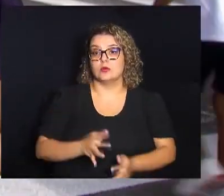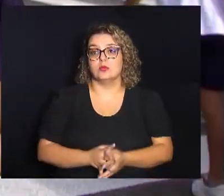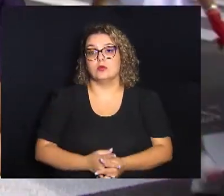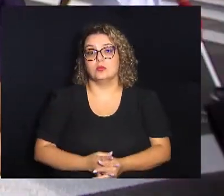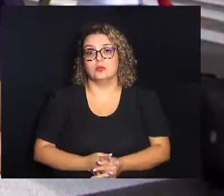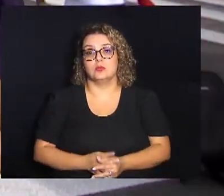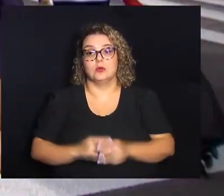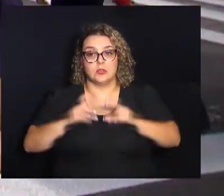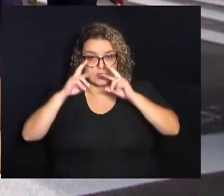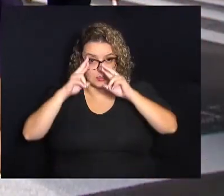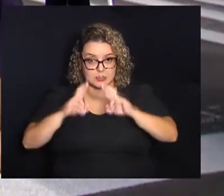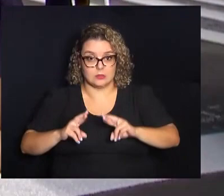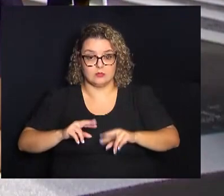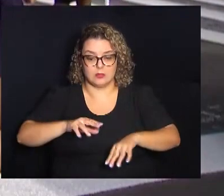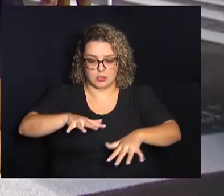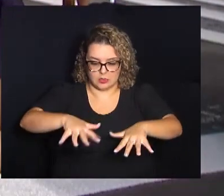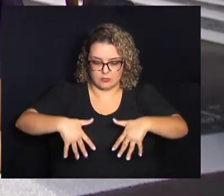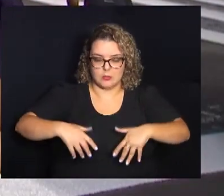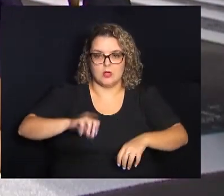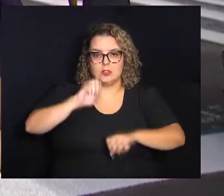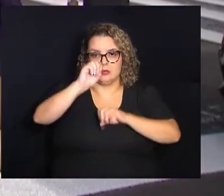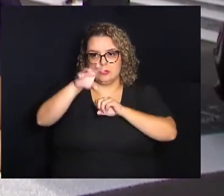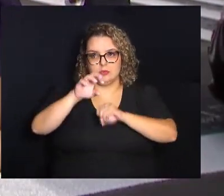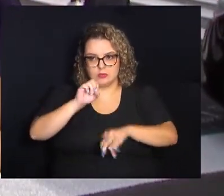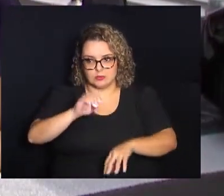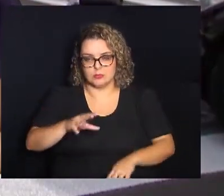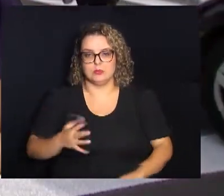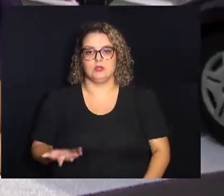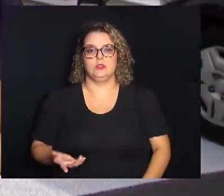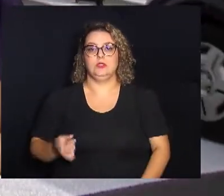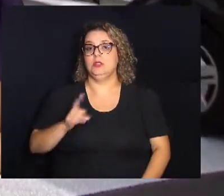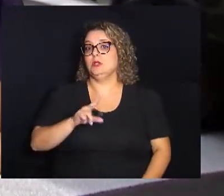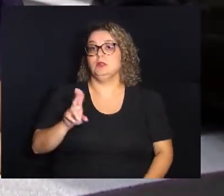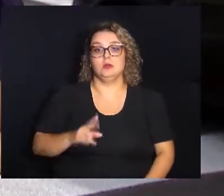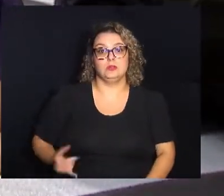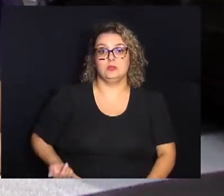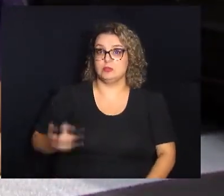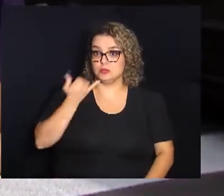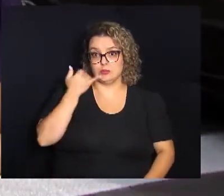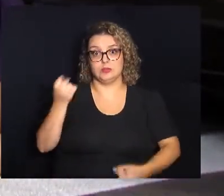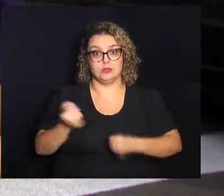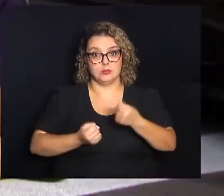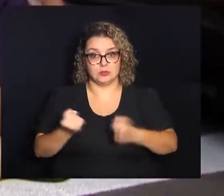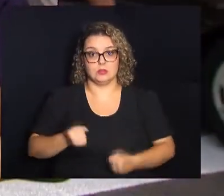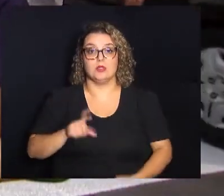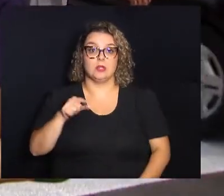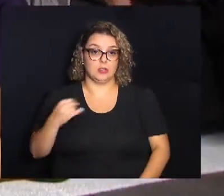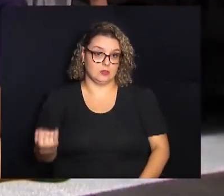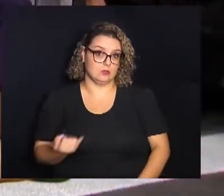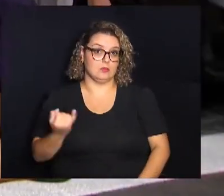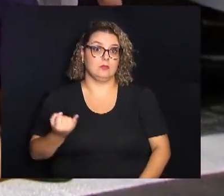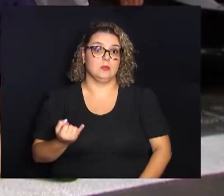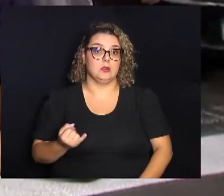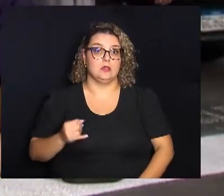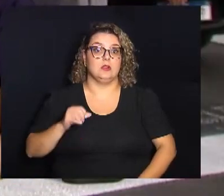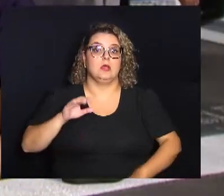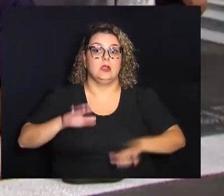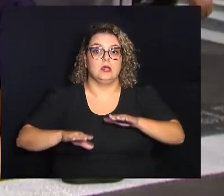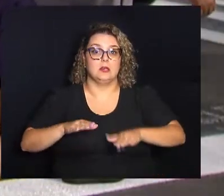respeite a sinalização, semáforos, não é? Não utilize o celular enquanto estiver no trânsito, isso é importante. Às vezes eu paro do